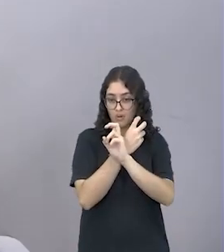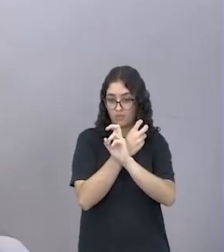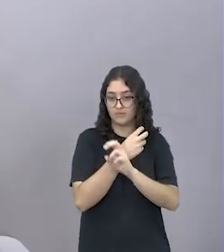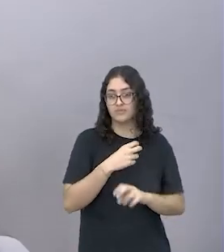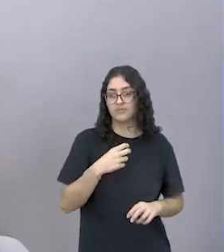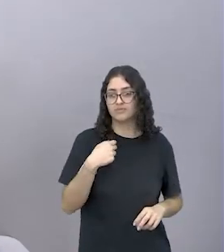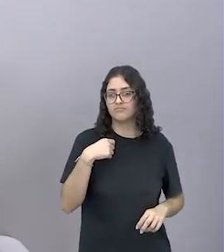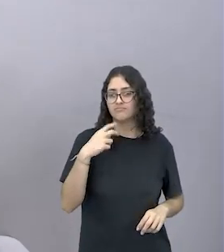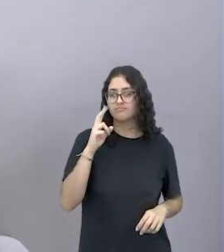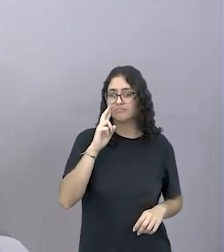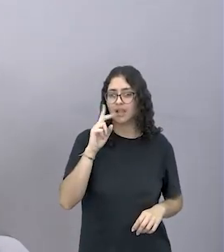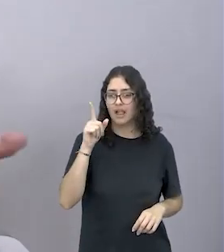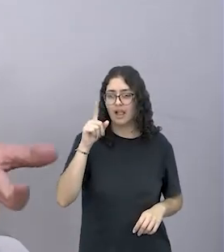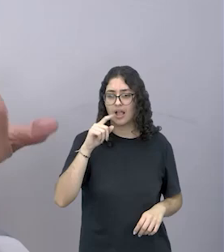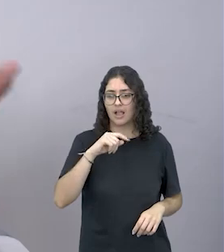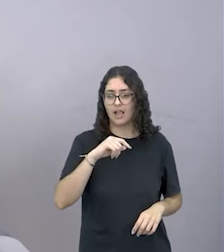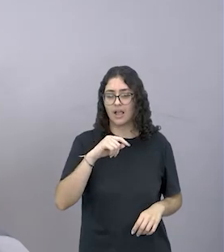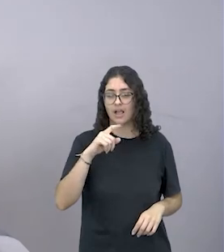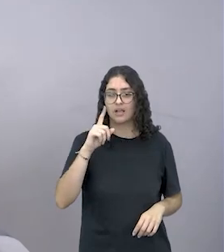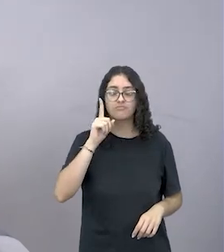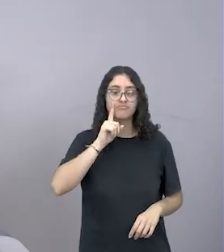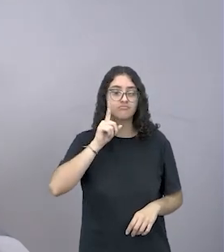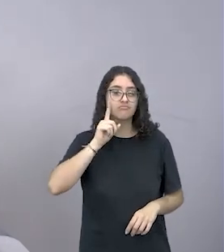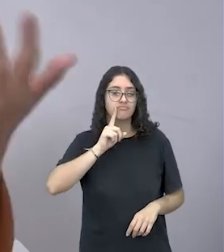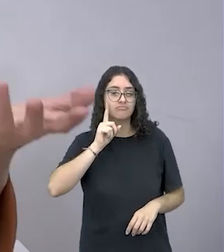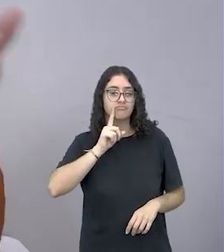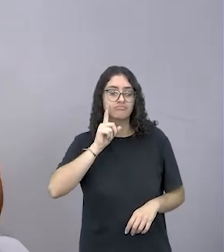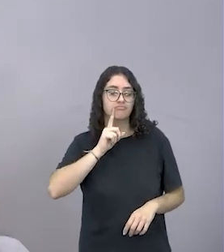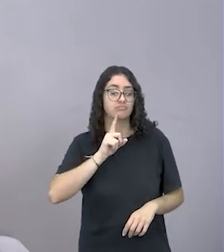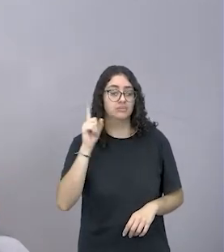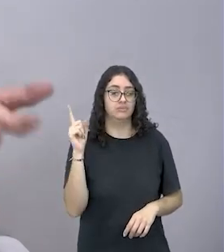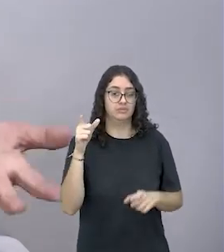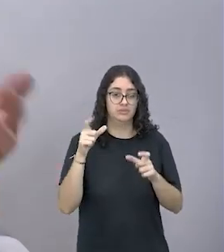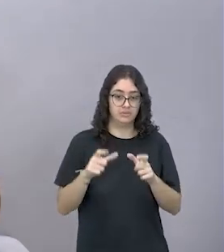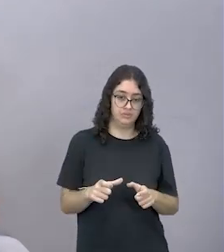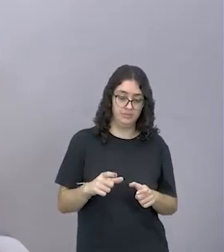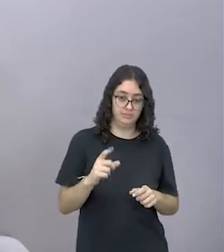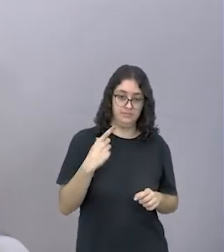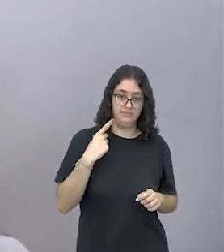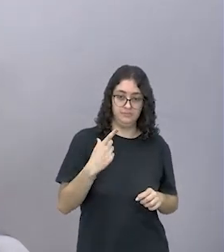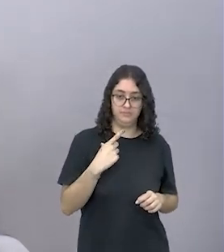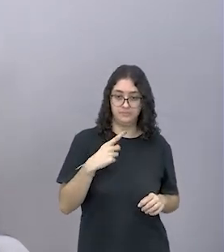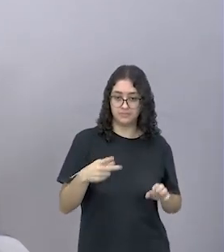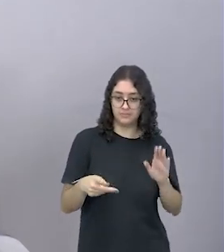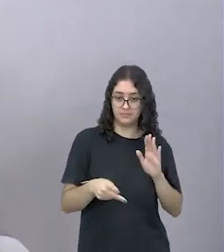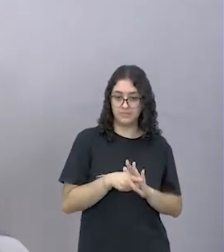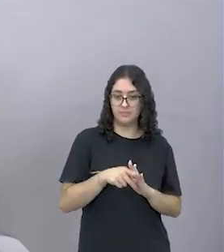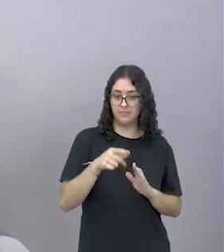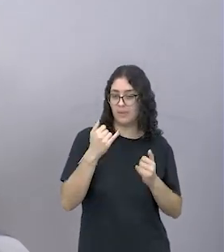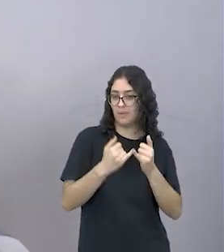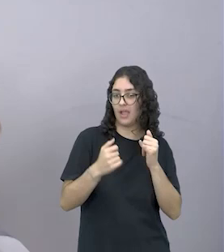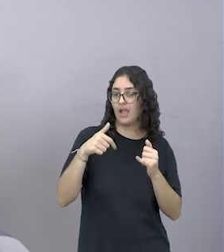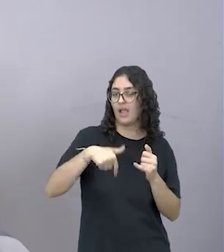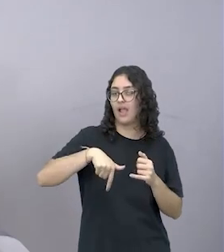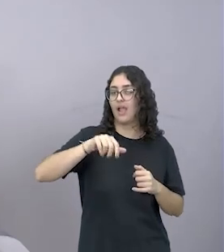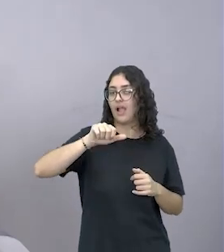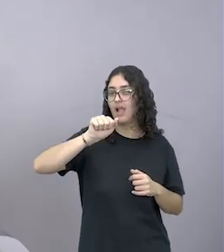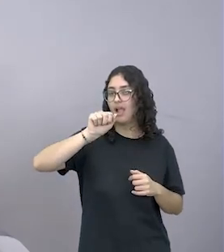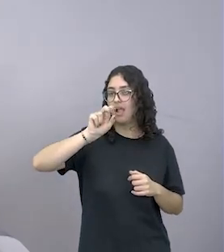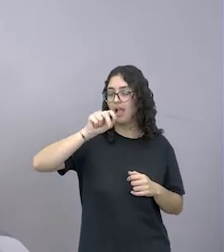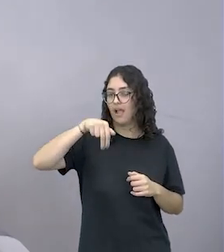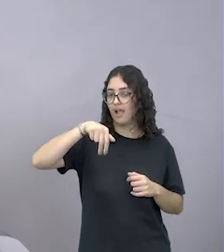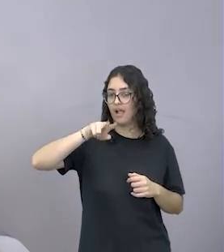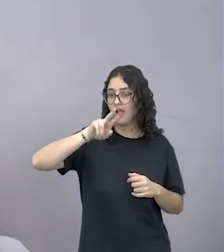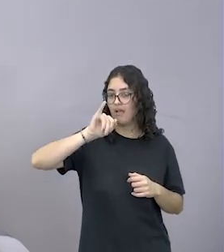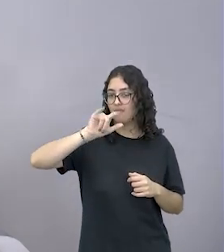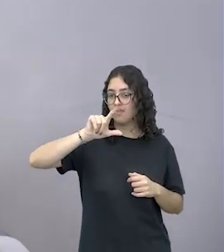sério que nos Estados Unidos, que lá a agência, que é a FDA, que é a proporcional aqui à nossa Anvisa, ela colocou uma